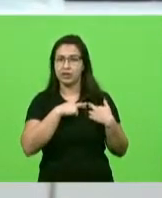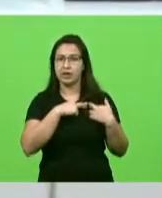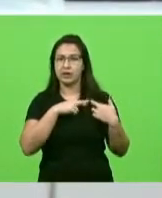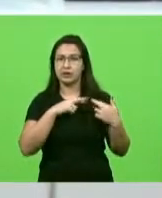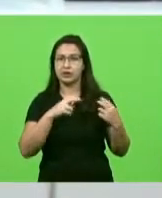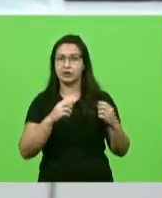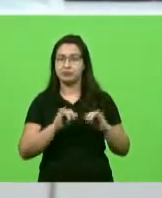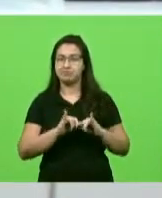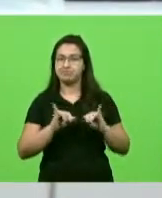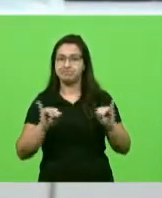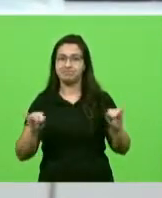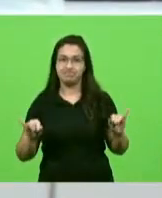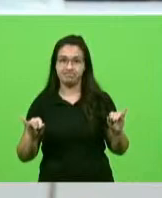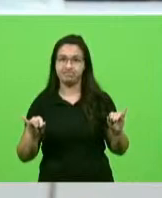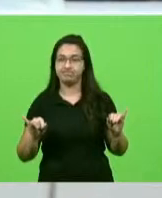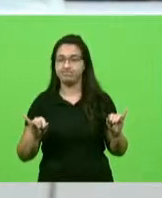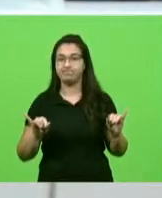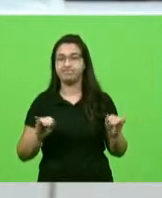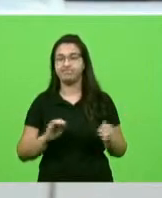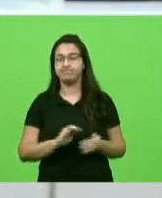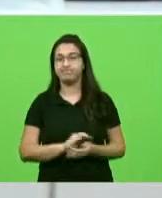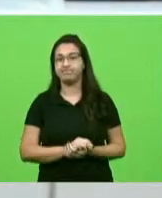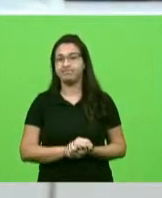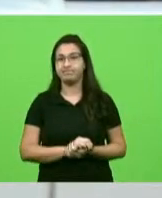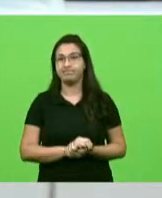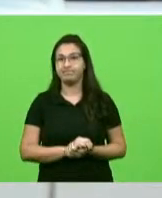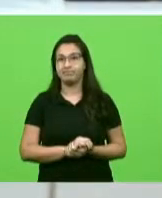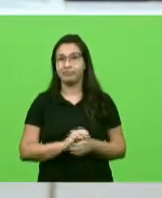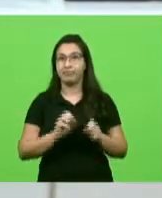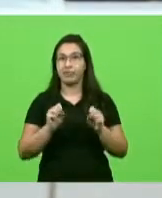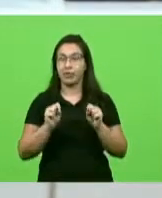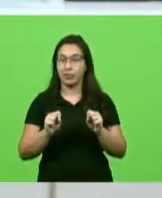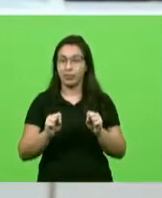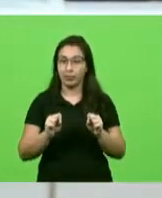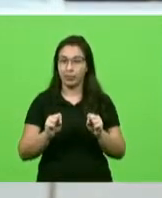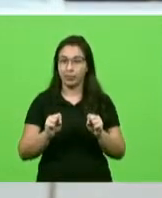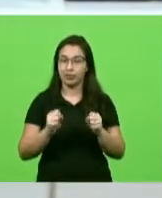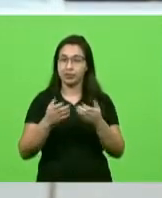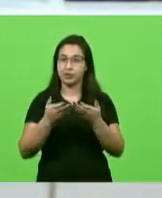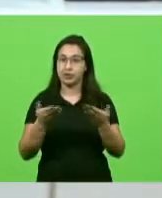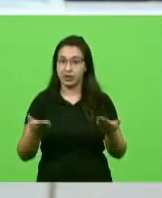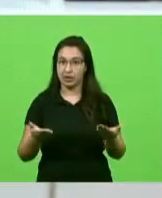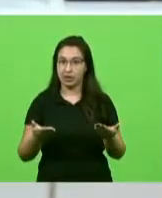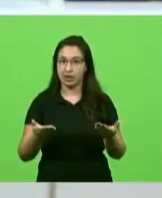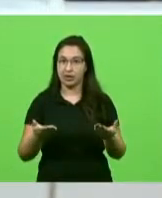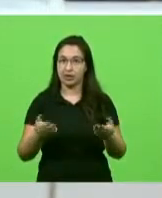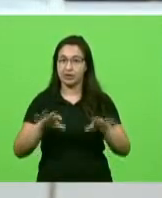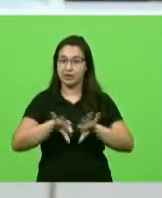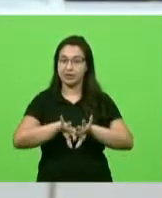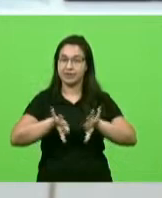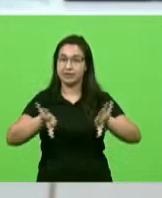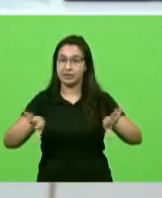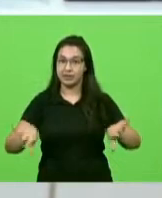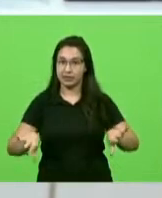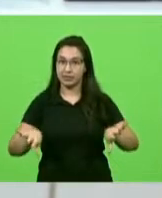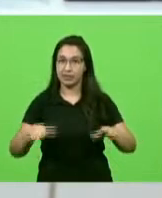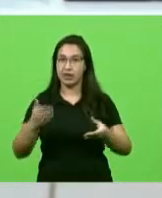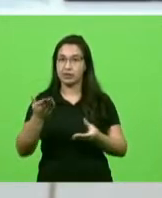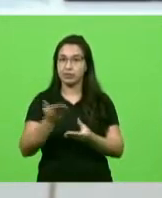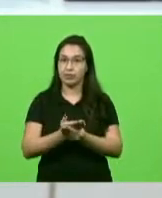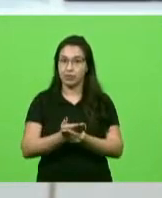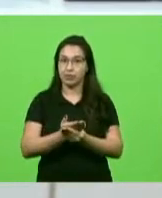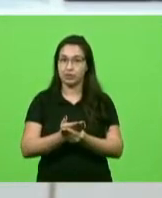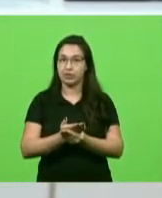e que não se exclui em ordem então ser processadas separadamente em processos autónomos